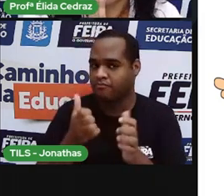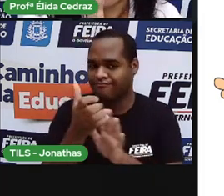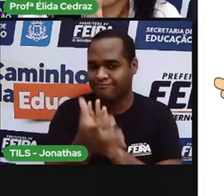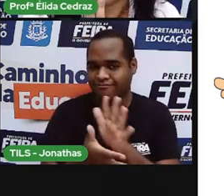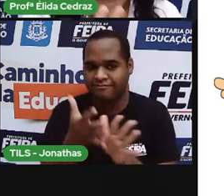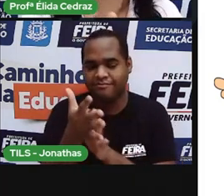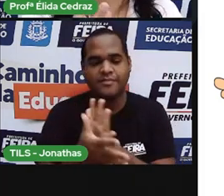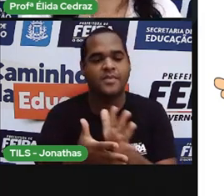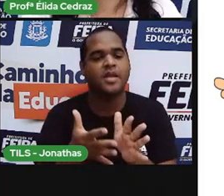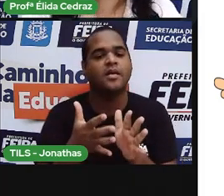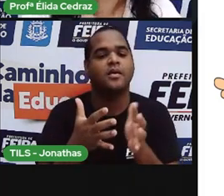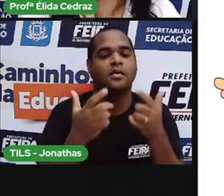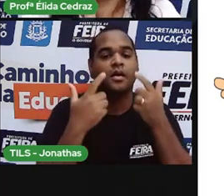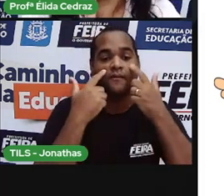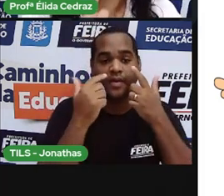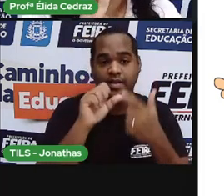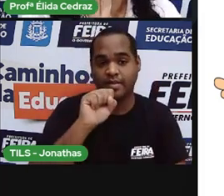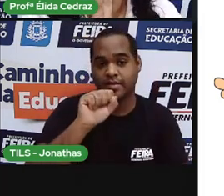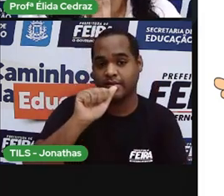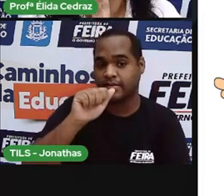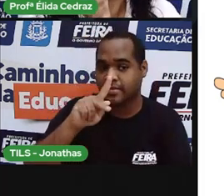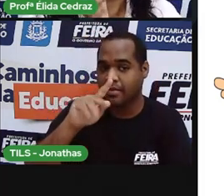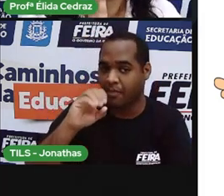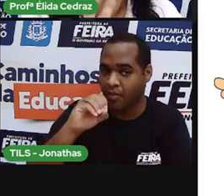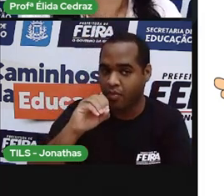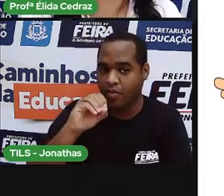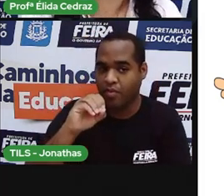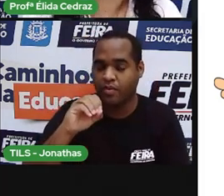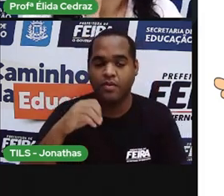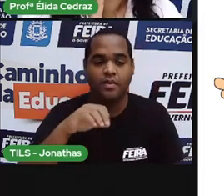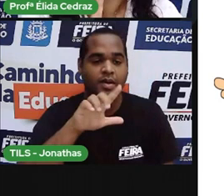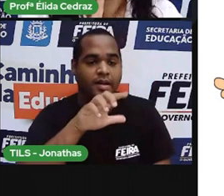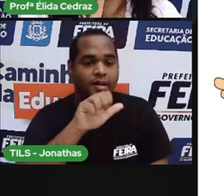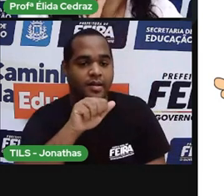Sapo, lá, vá,